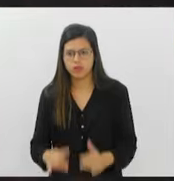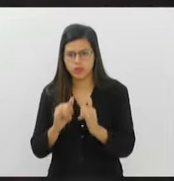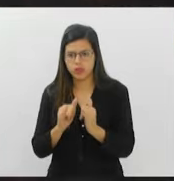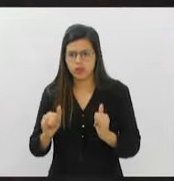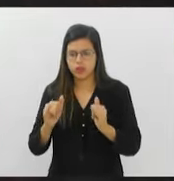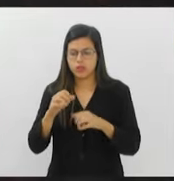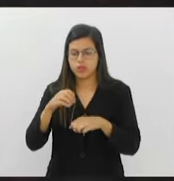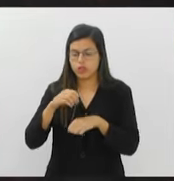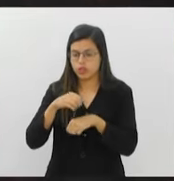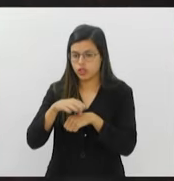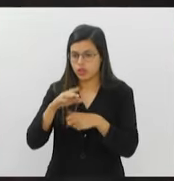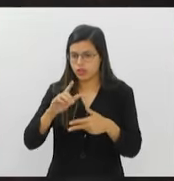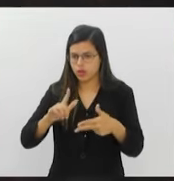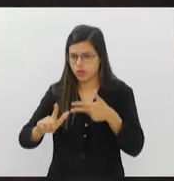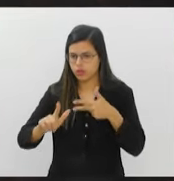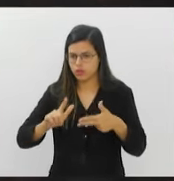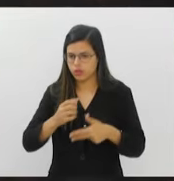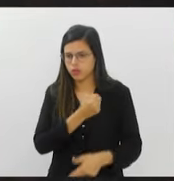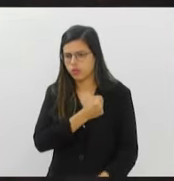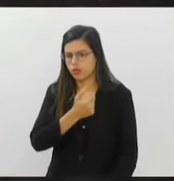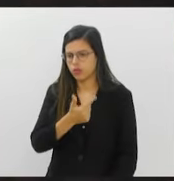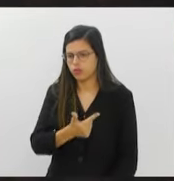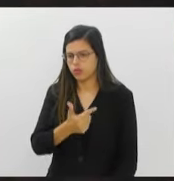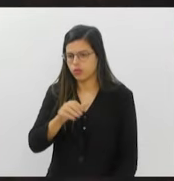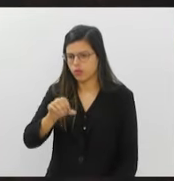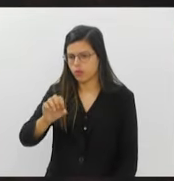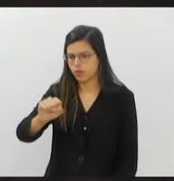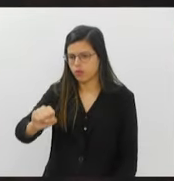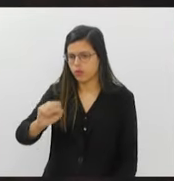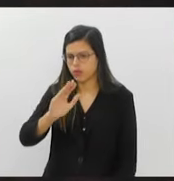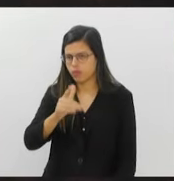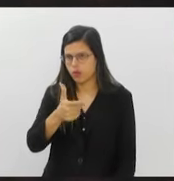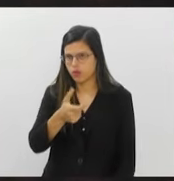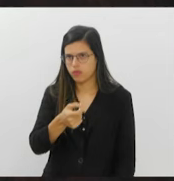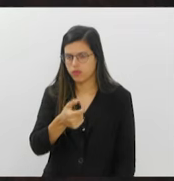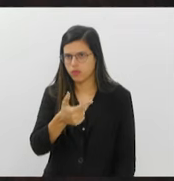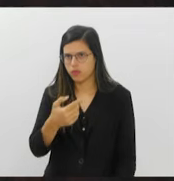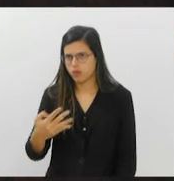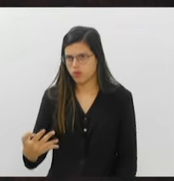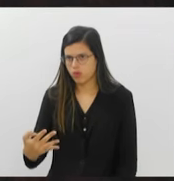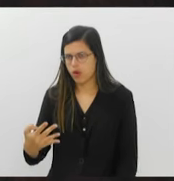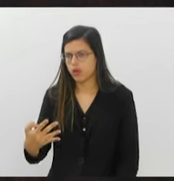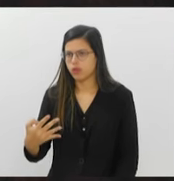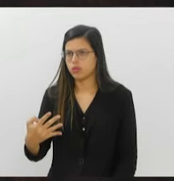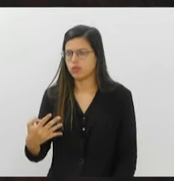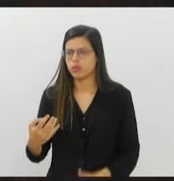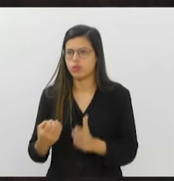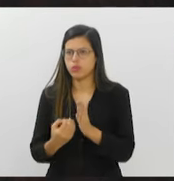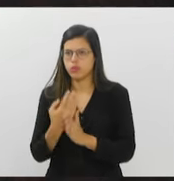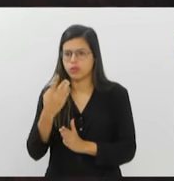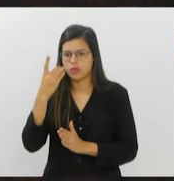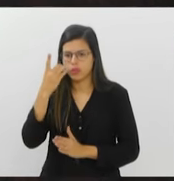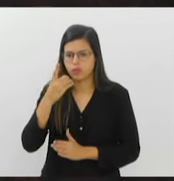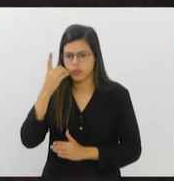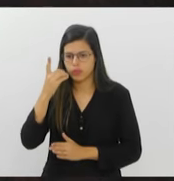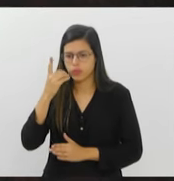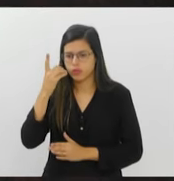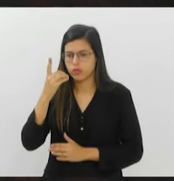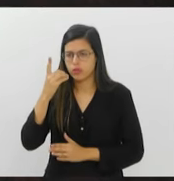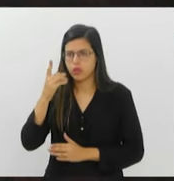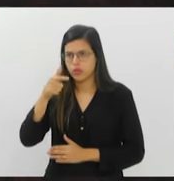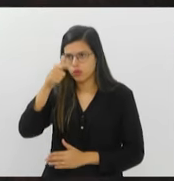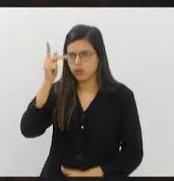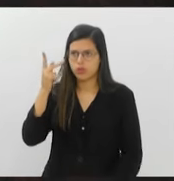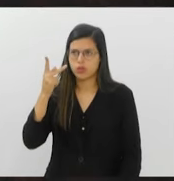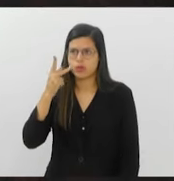Anuncio, indicação legislativa número 298 de 24, de autoria do deputado Luiz Paulo,